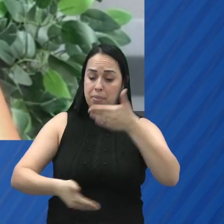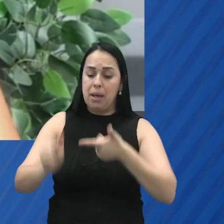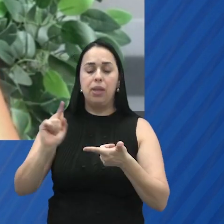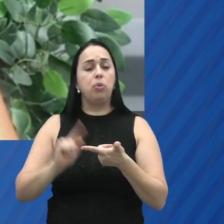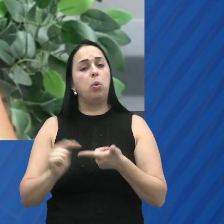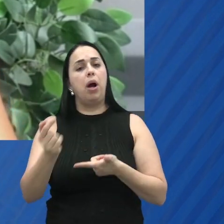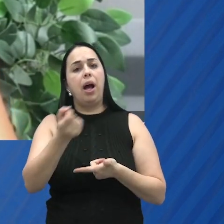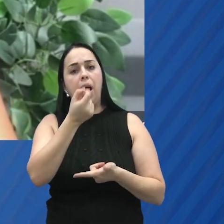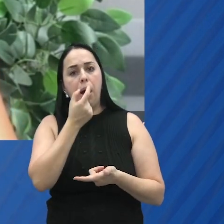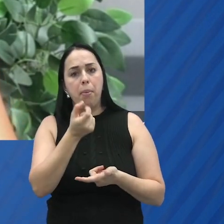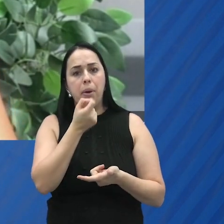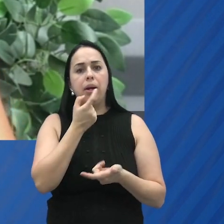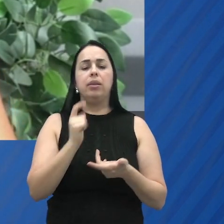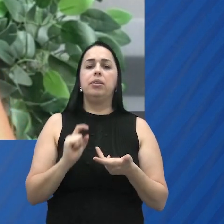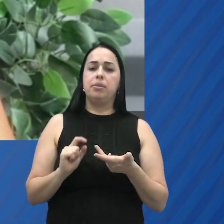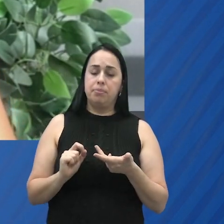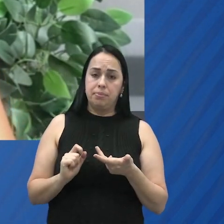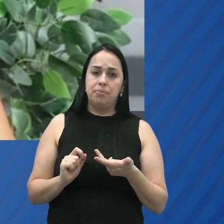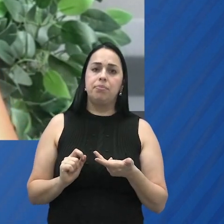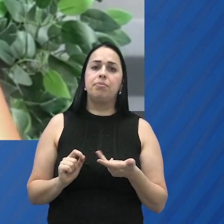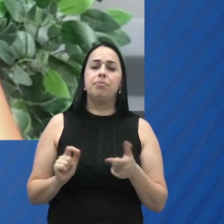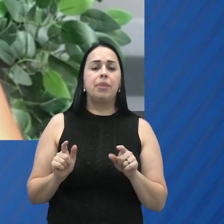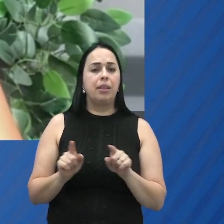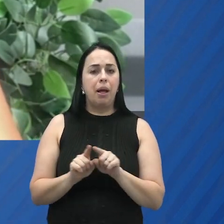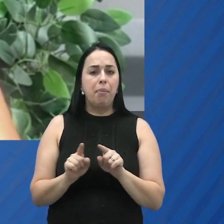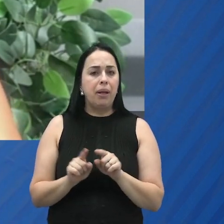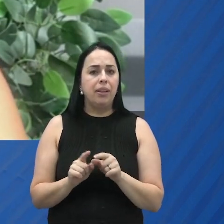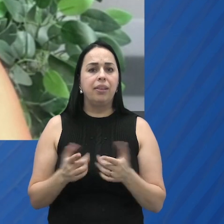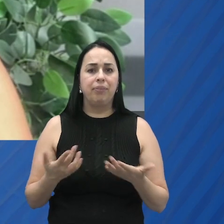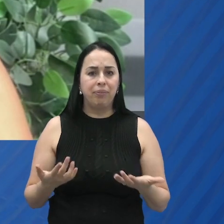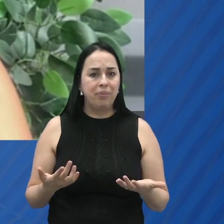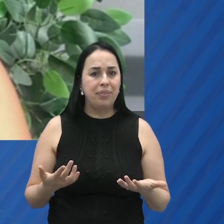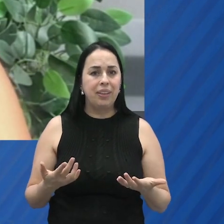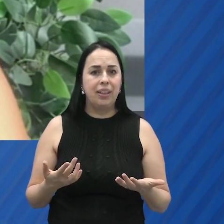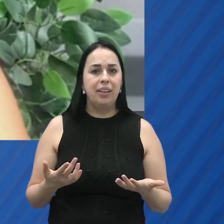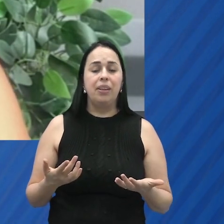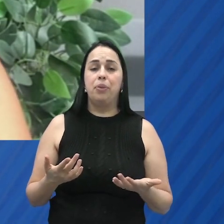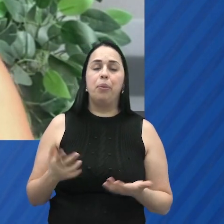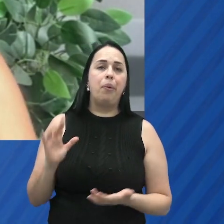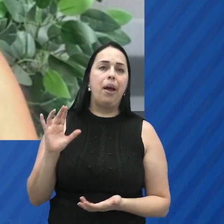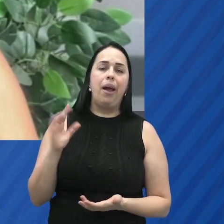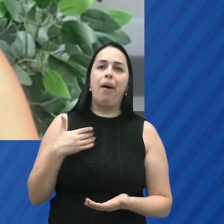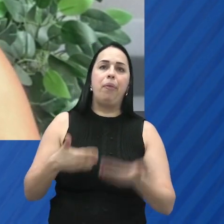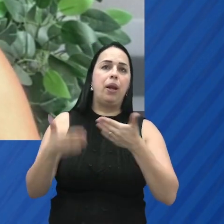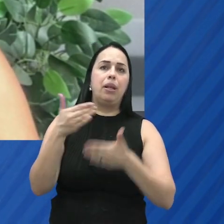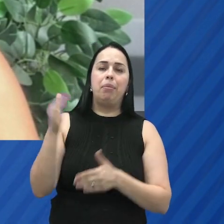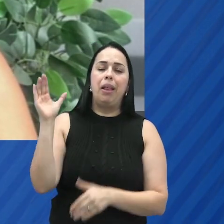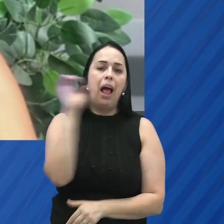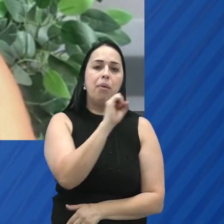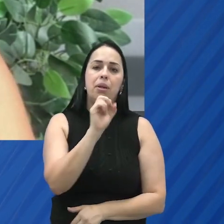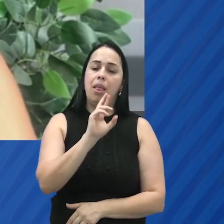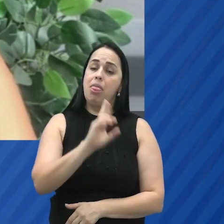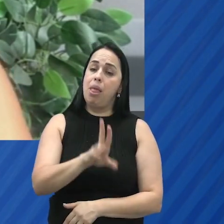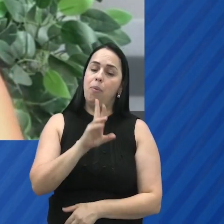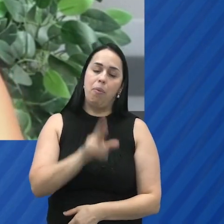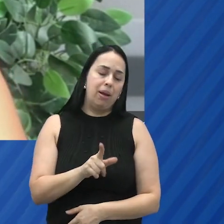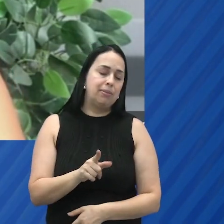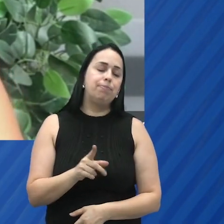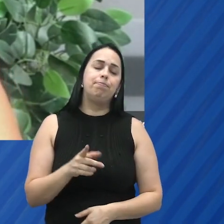tratamentos, às medicações, vem evoluindo, não da forma e na velocidade da qual a